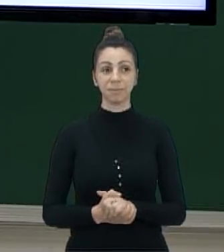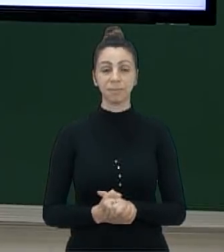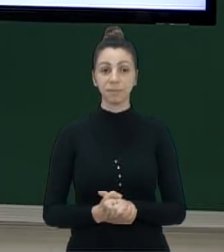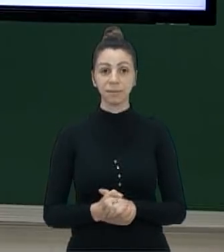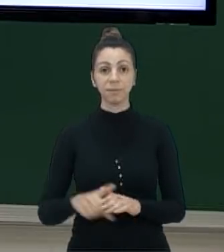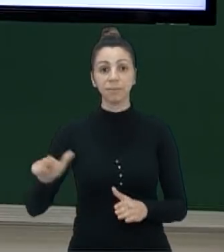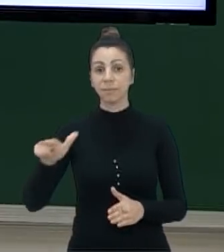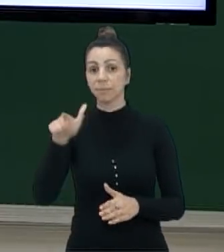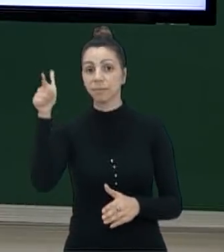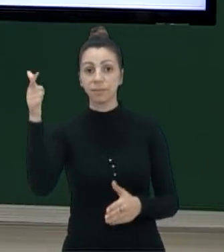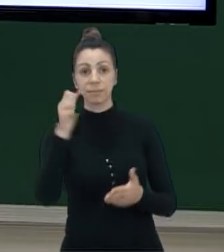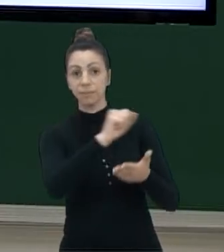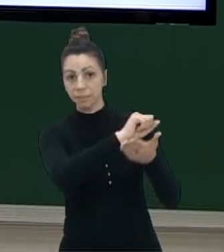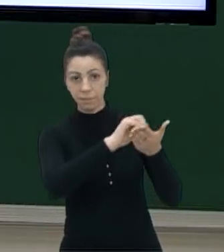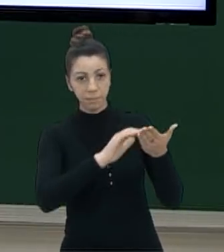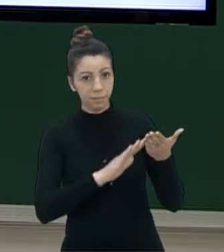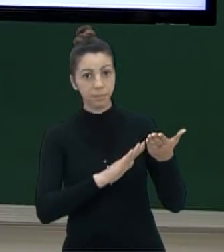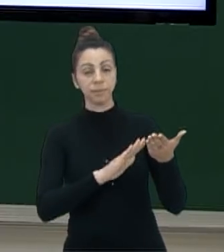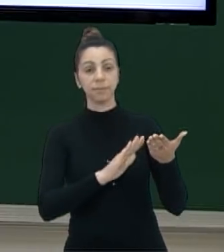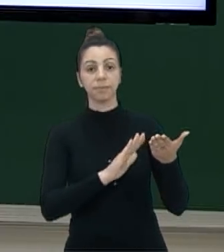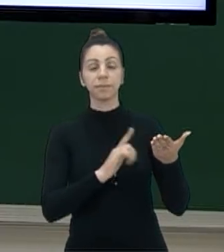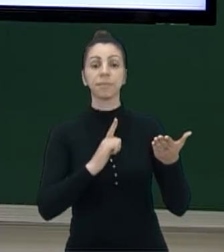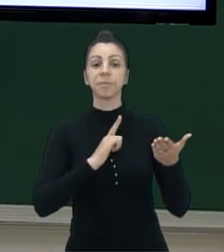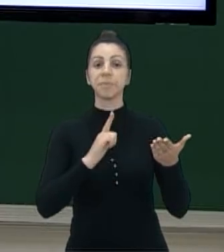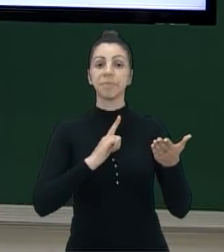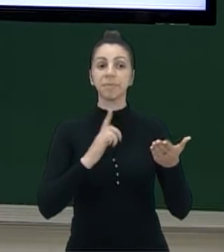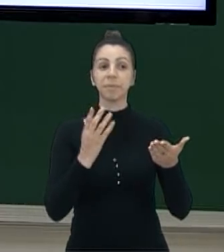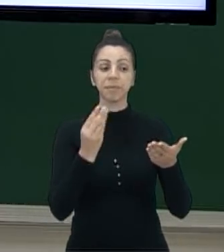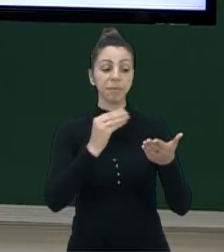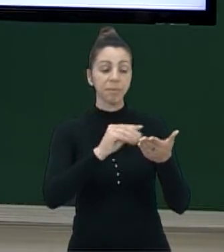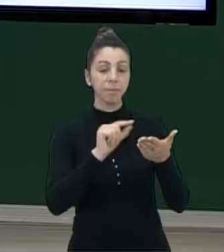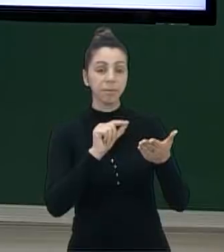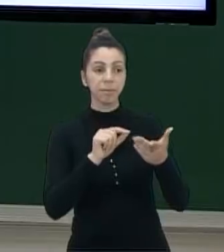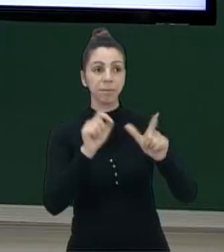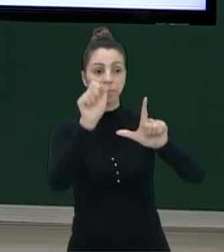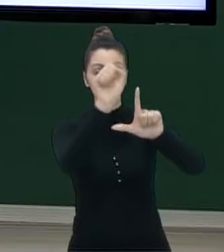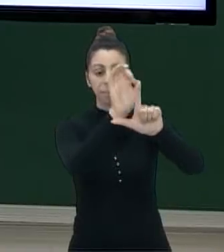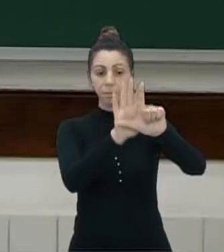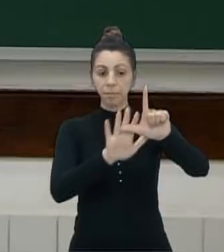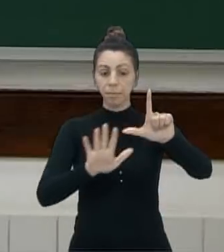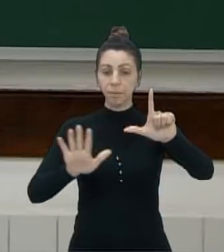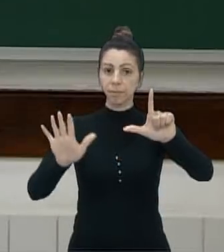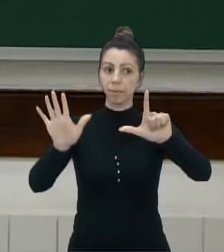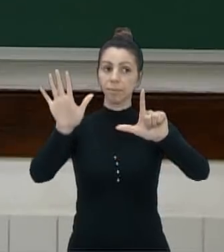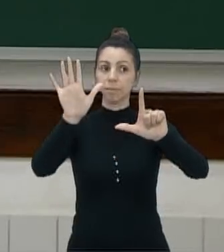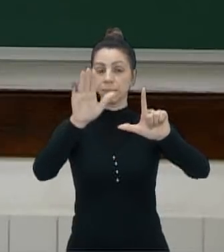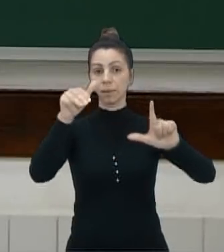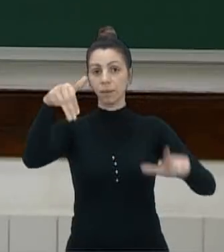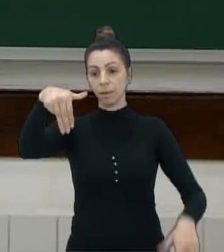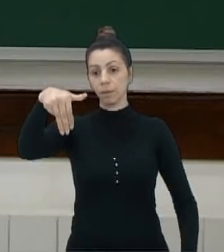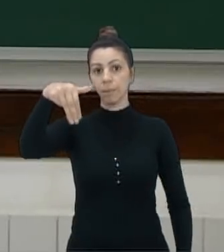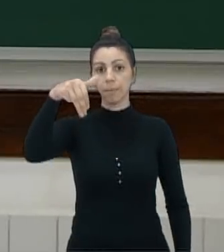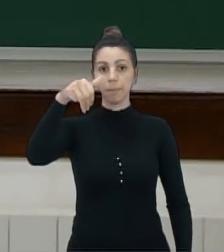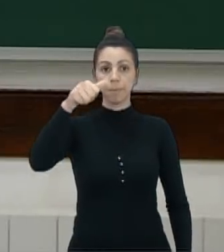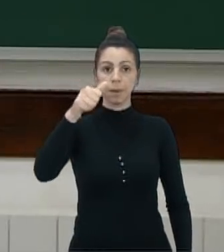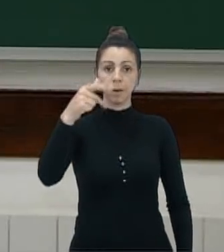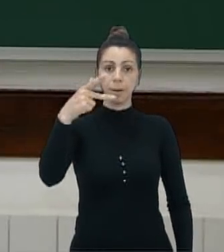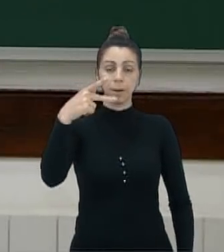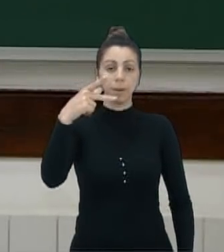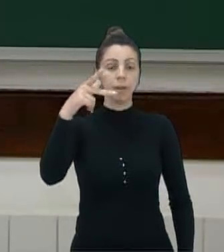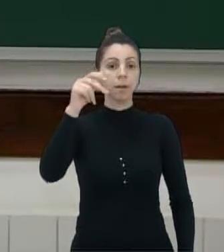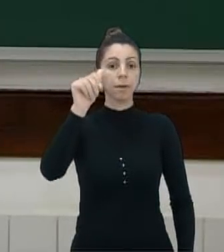Neste outro exemplo, ele já coloca um pouco de plano cartesiano e o mapa, onde a gente pode identificar